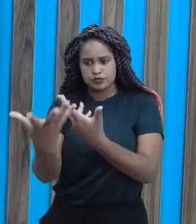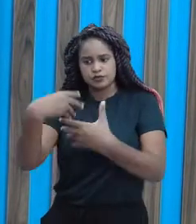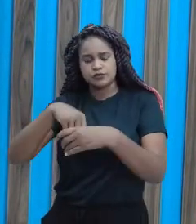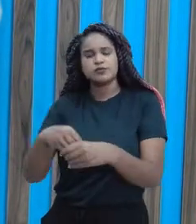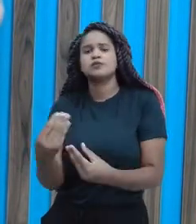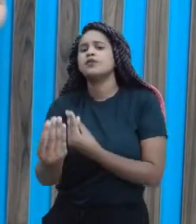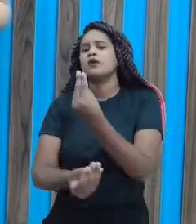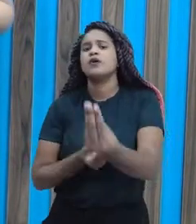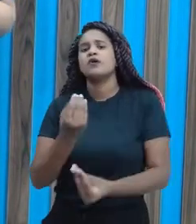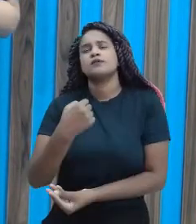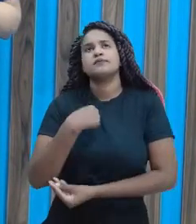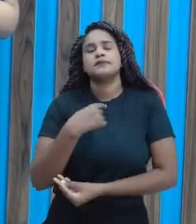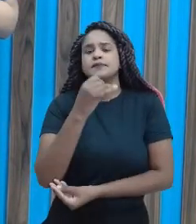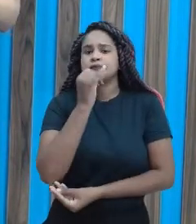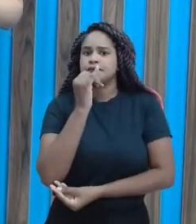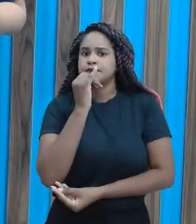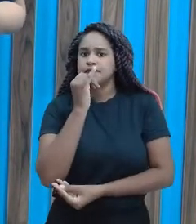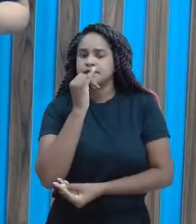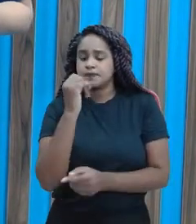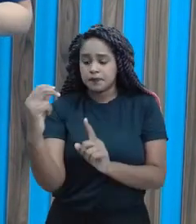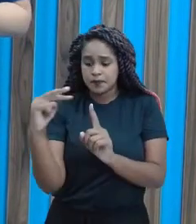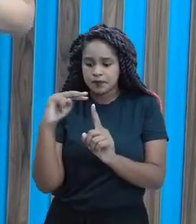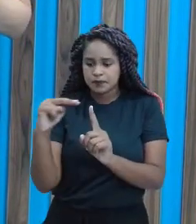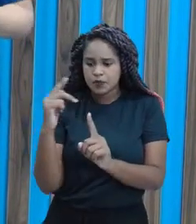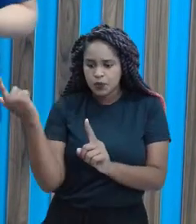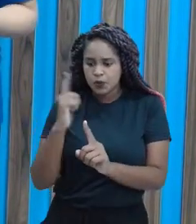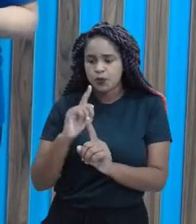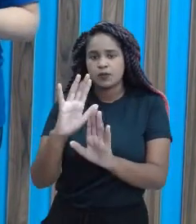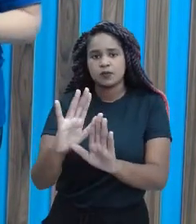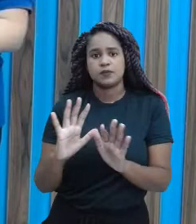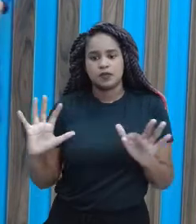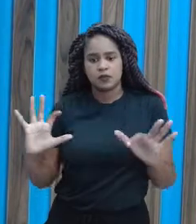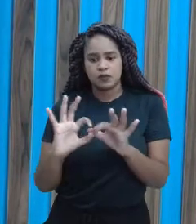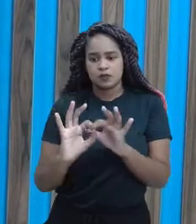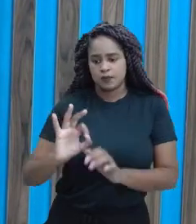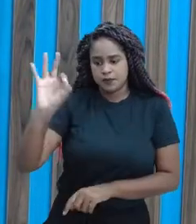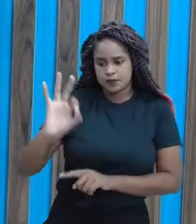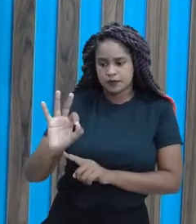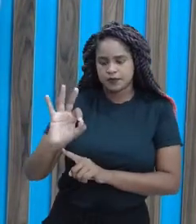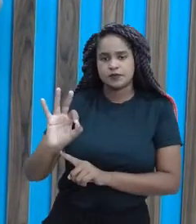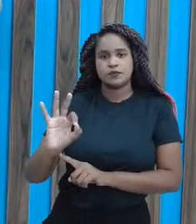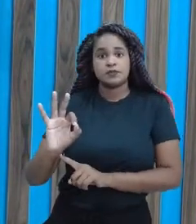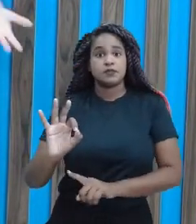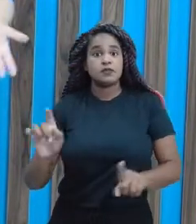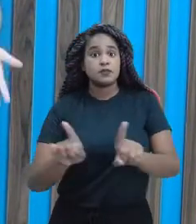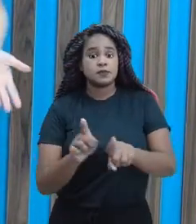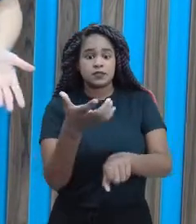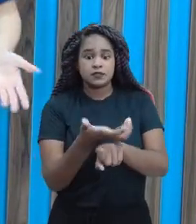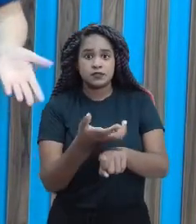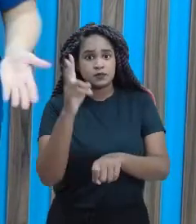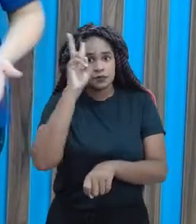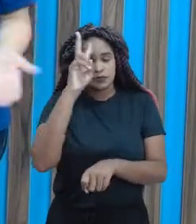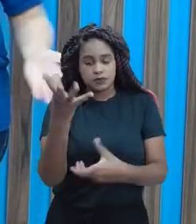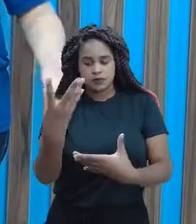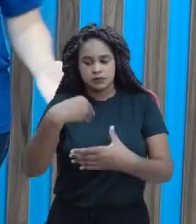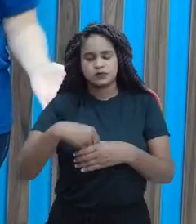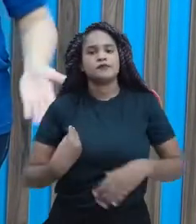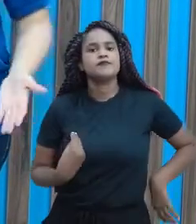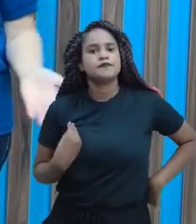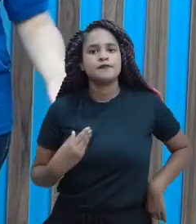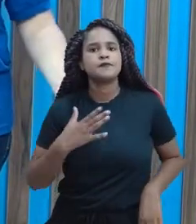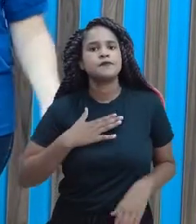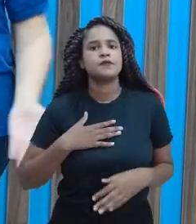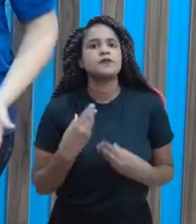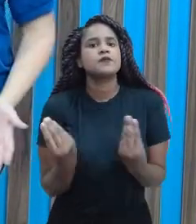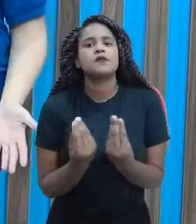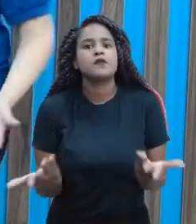consigo imaginar, né, ou interpretar, perdão, esse tipo de relação da porcentagem, da história dentro do meu dia a dia, né, na minha vida. O que é que